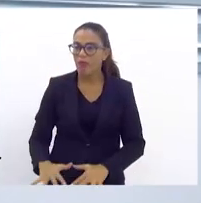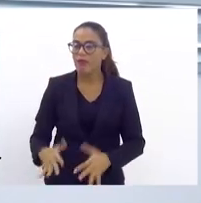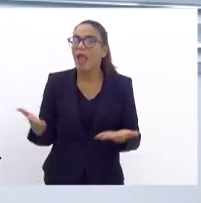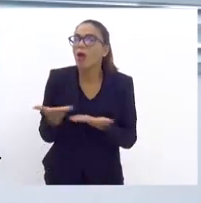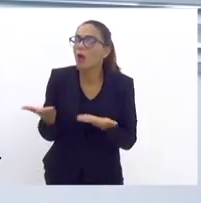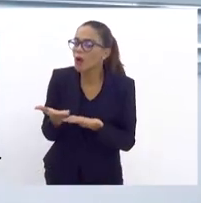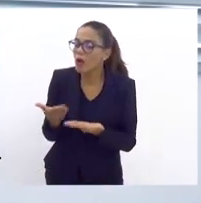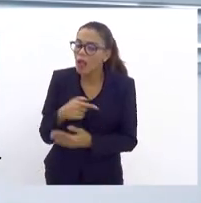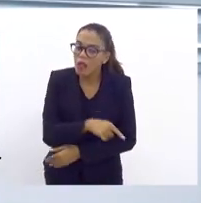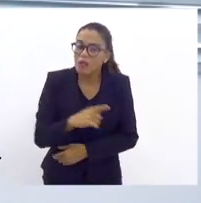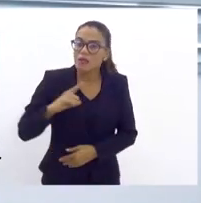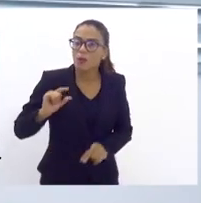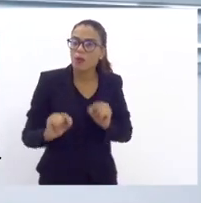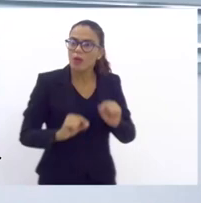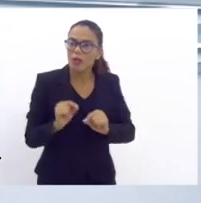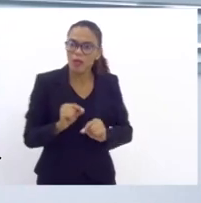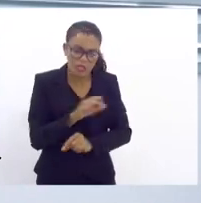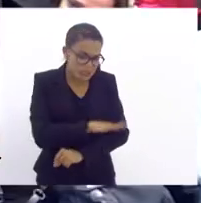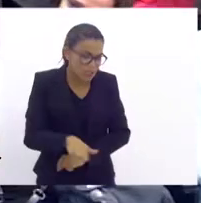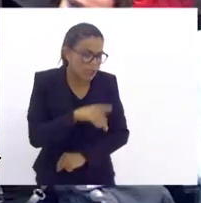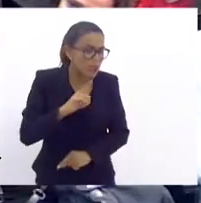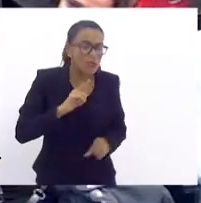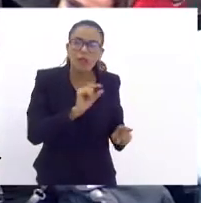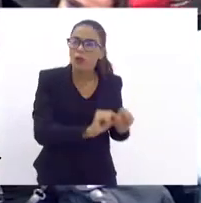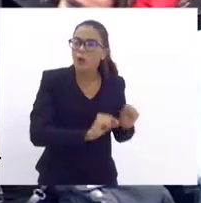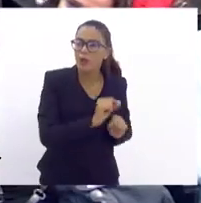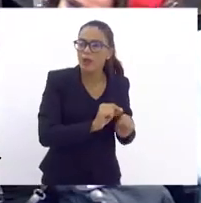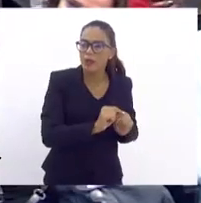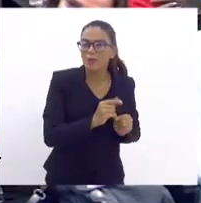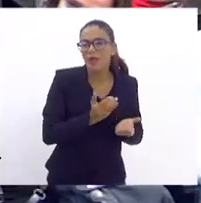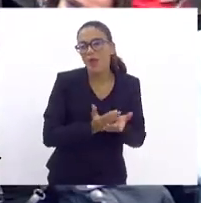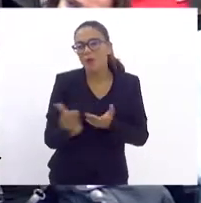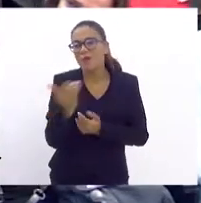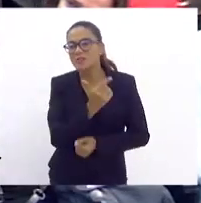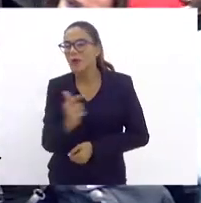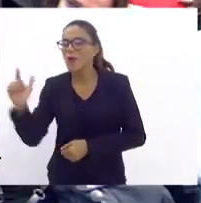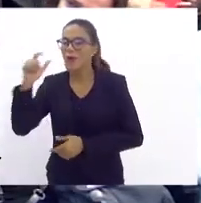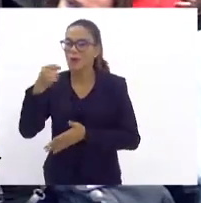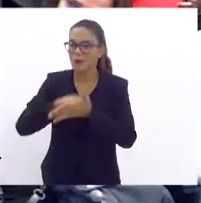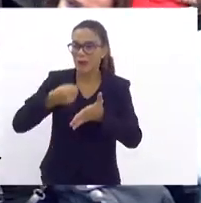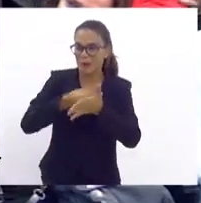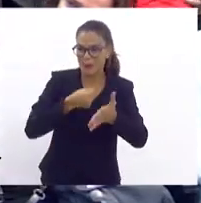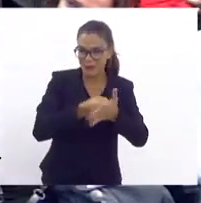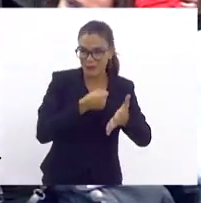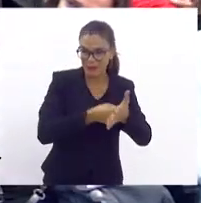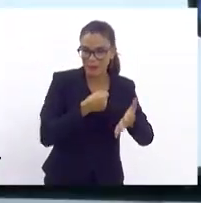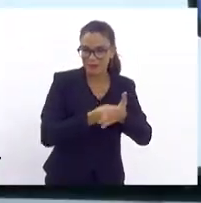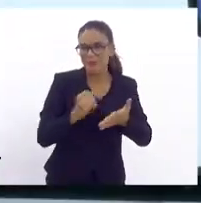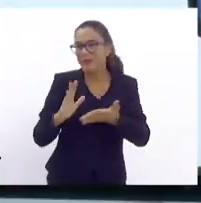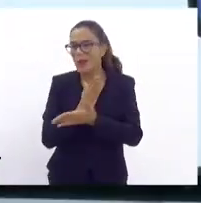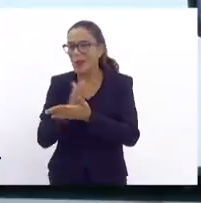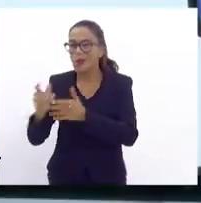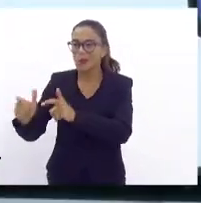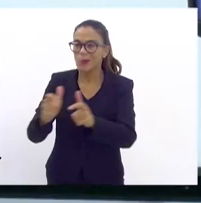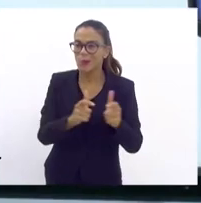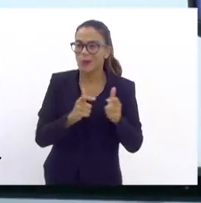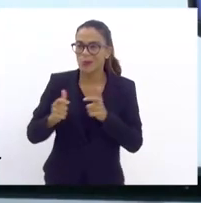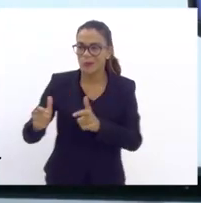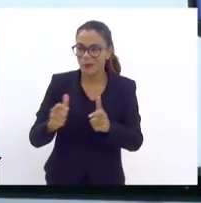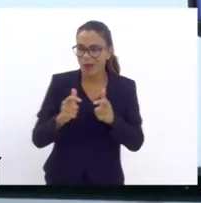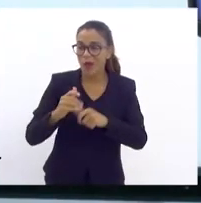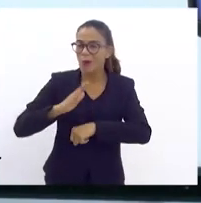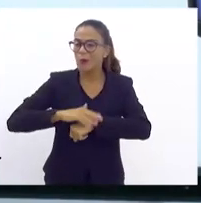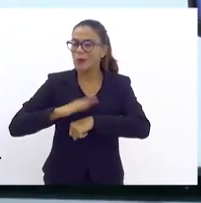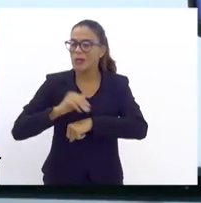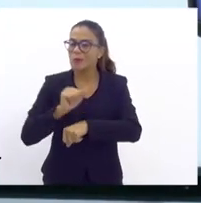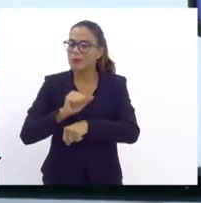e o que que ele tem o que que essa criança tem E aí vem uma outra luta em alguns lugares o tempo